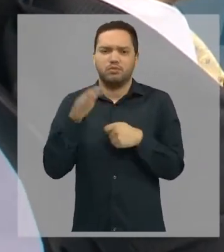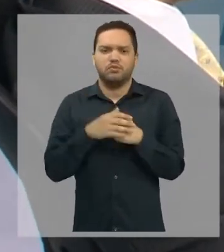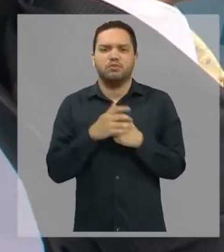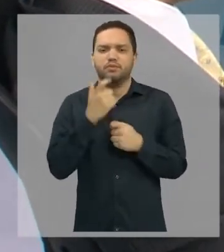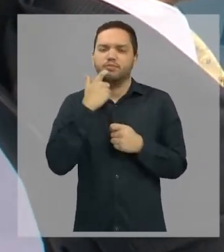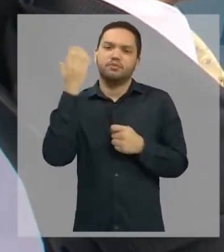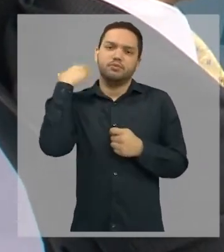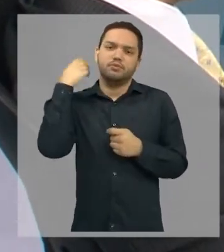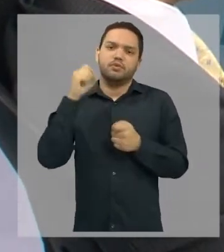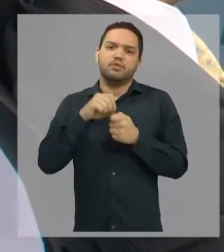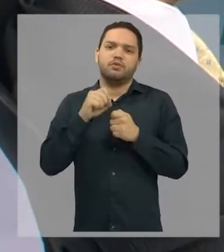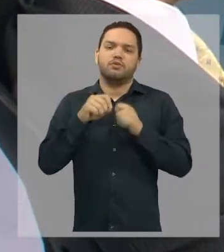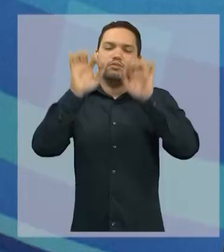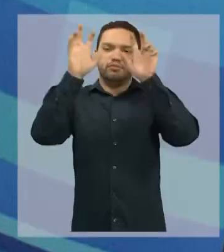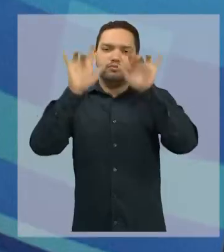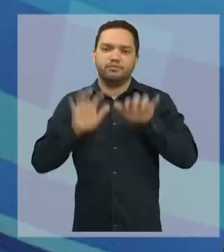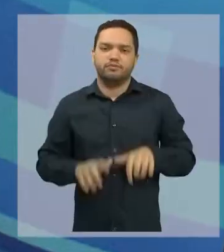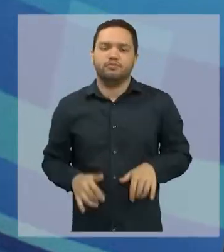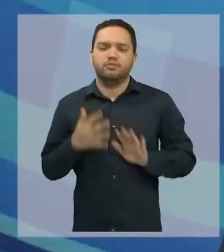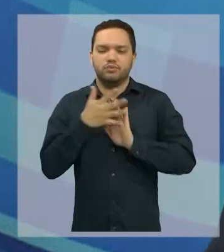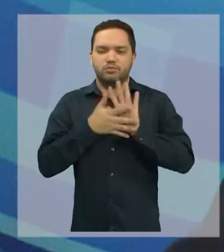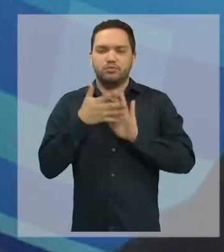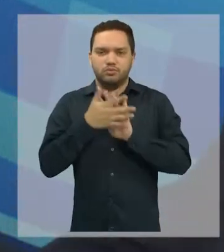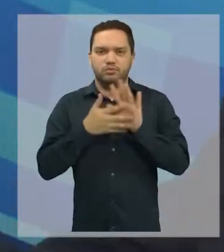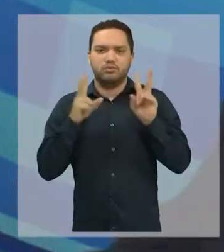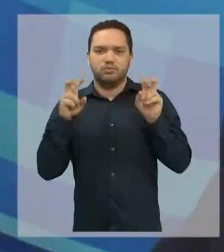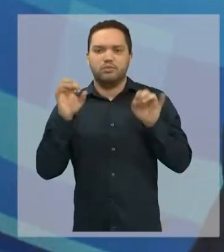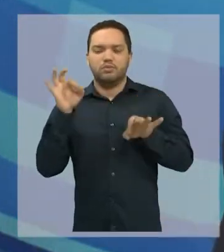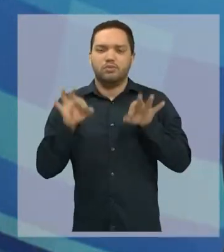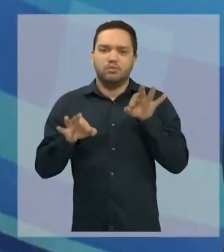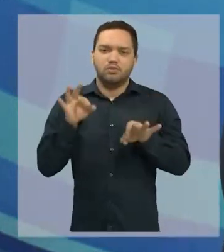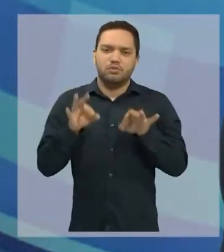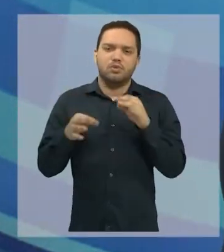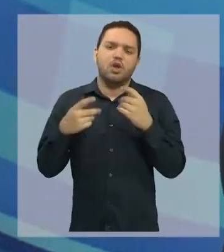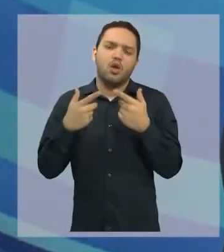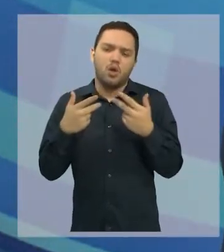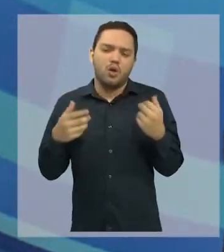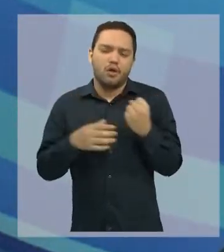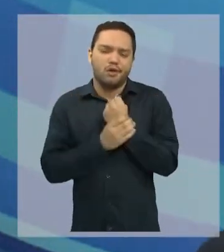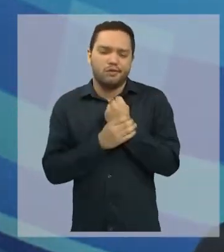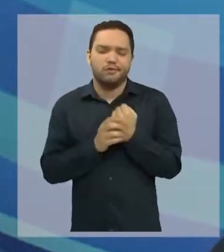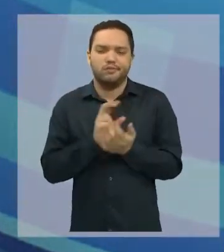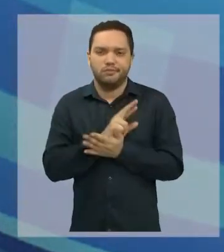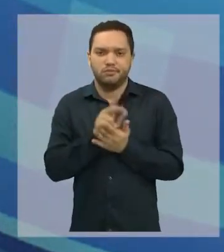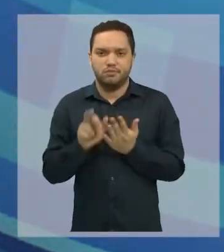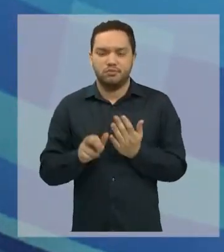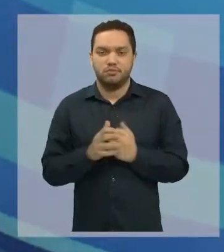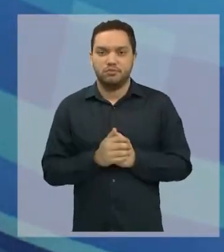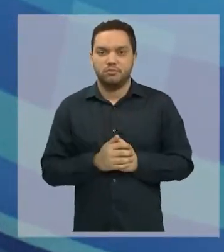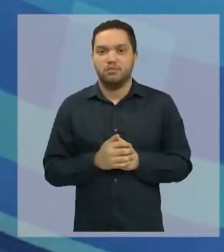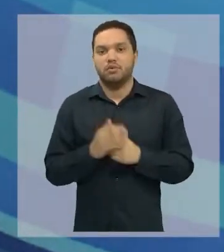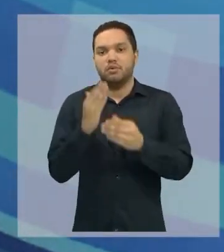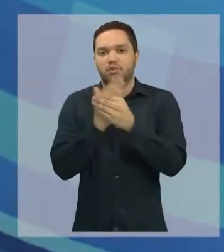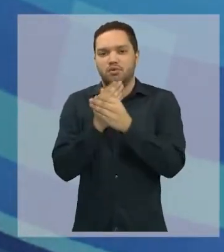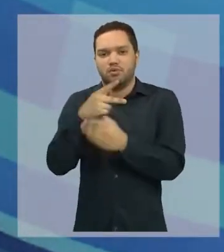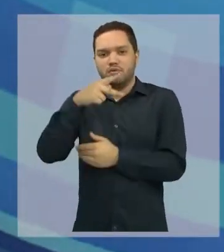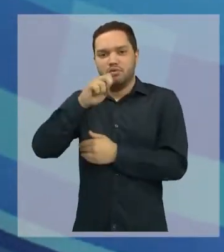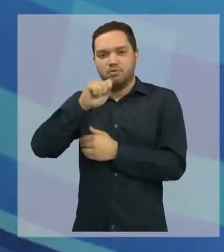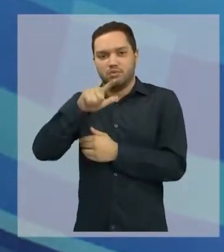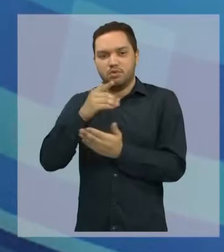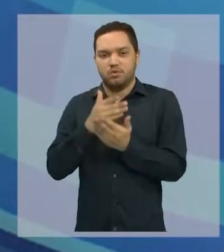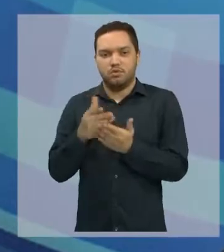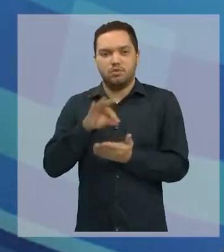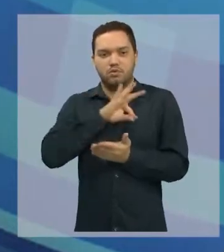dias eu fiz uma matéria sobre essa história de juiz de garantia. Eu disse, olha, o processo penal começa na polícia,